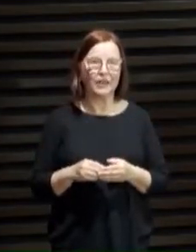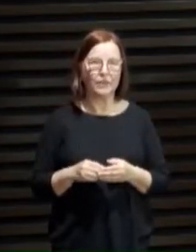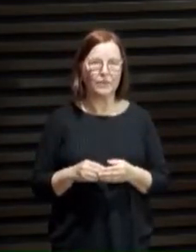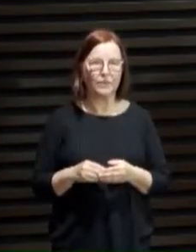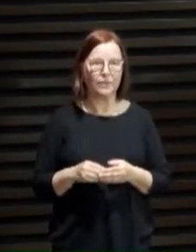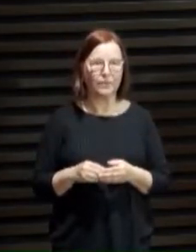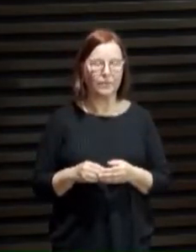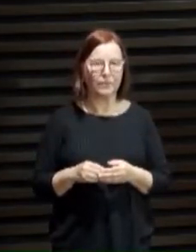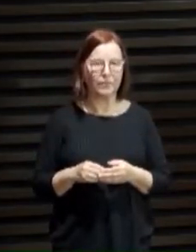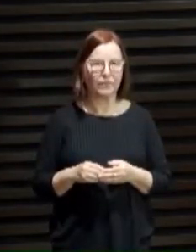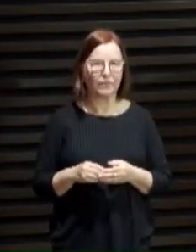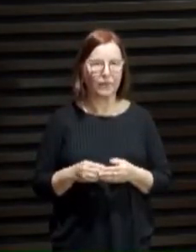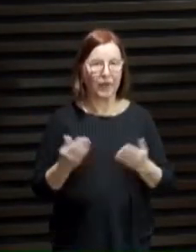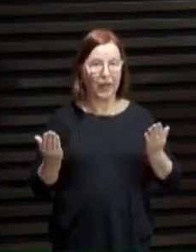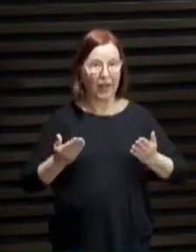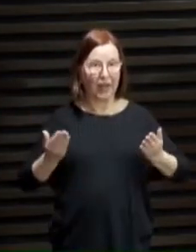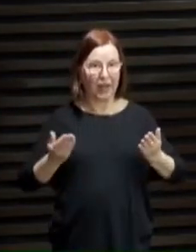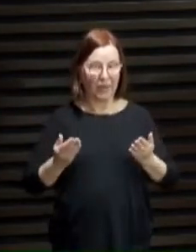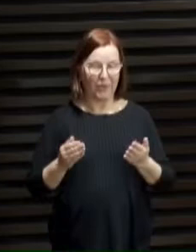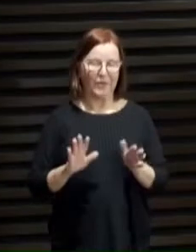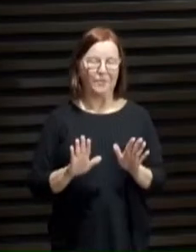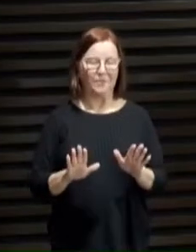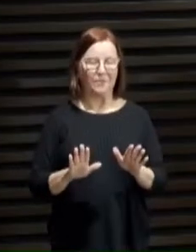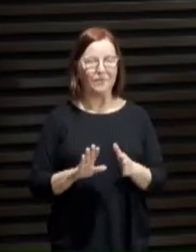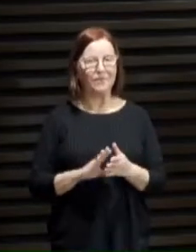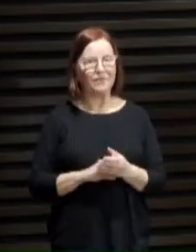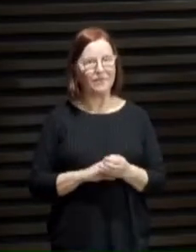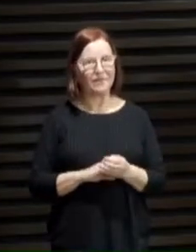gente vai ver da seguinte forma: